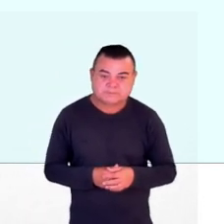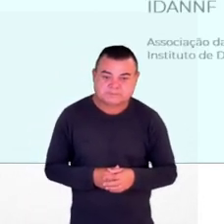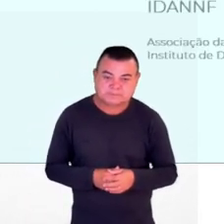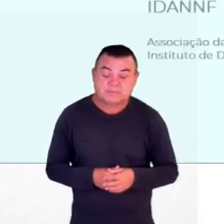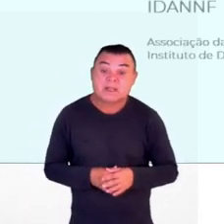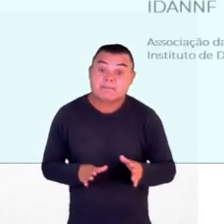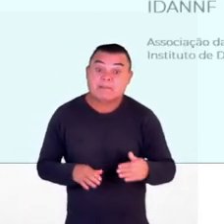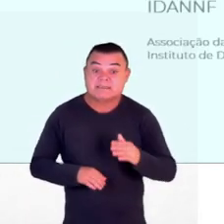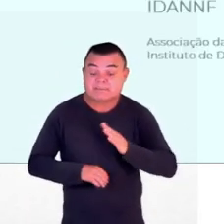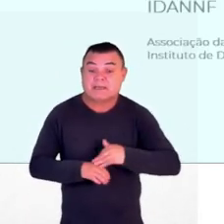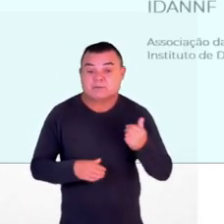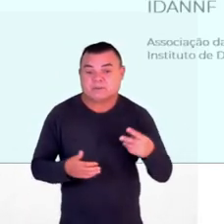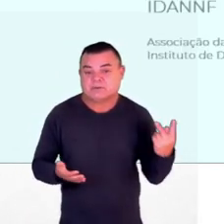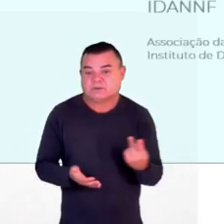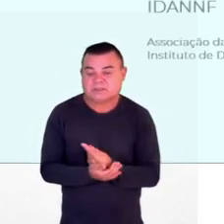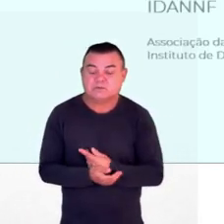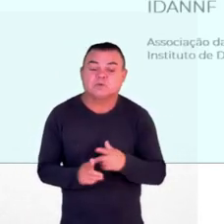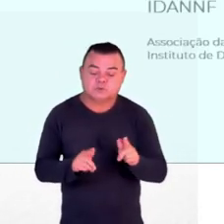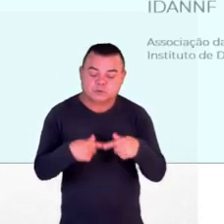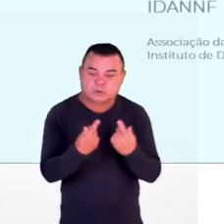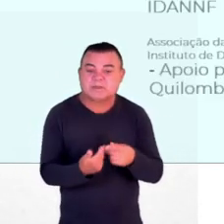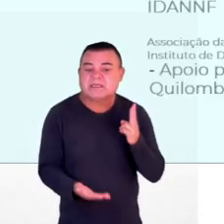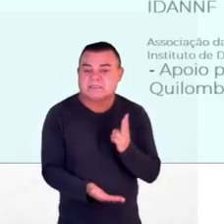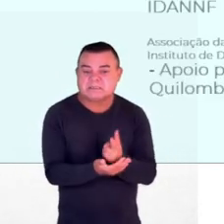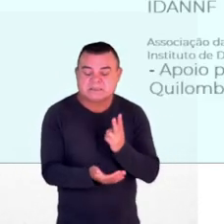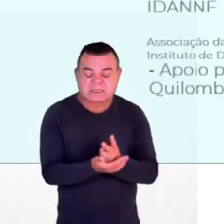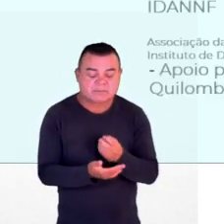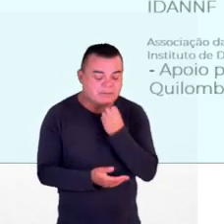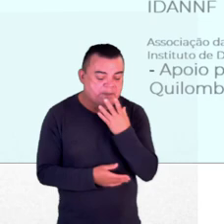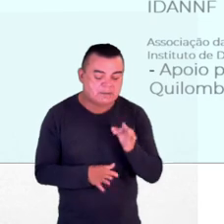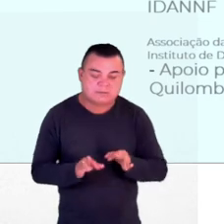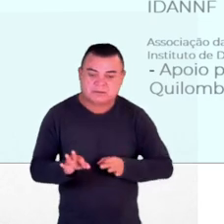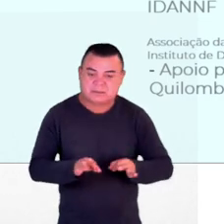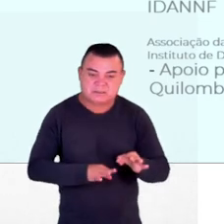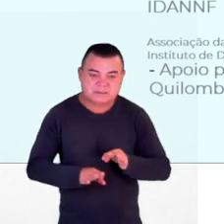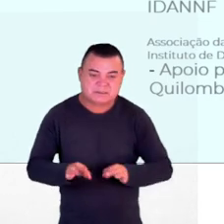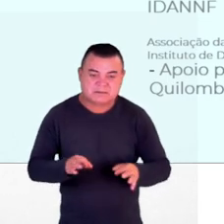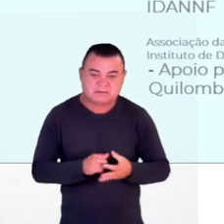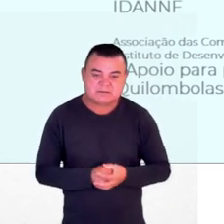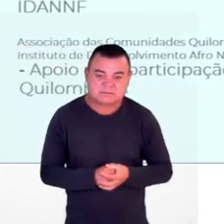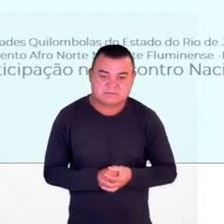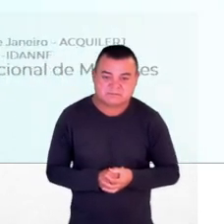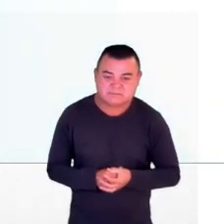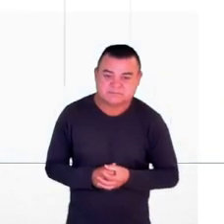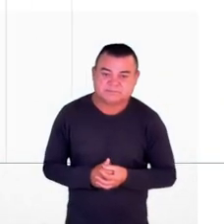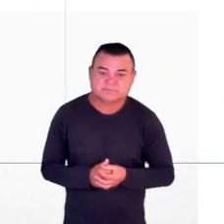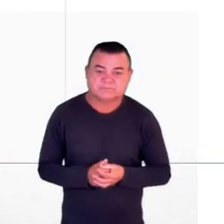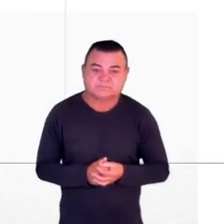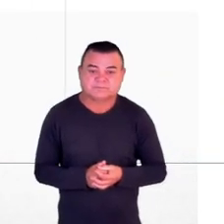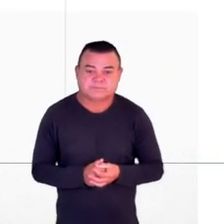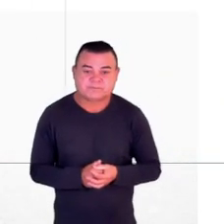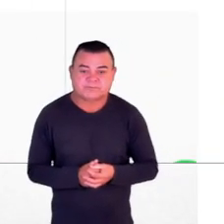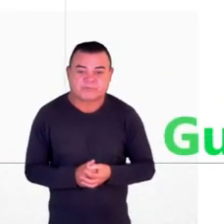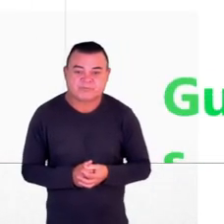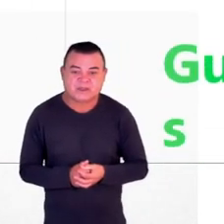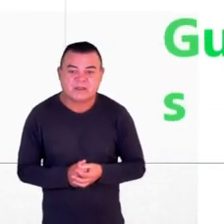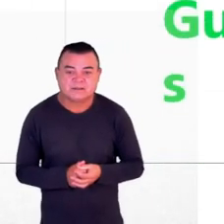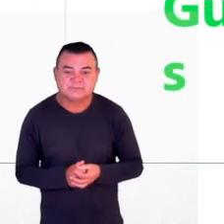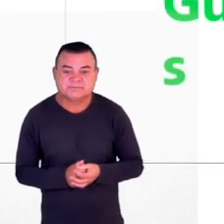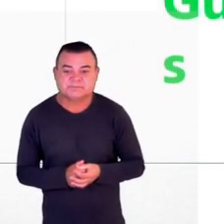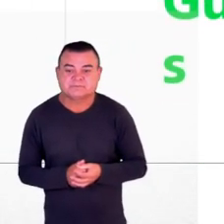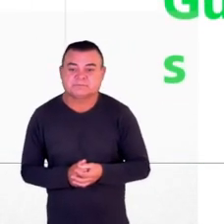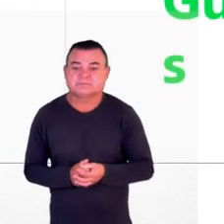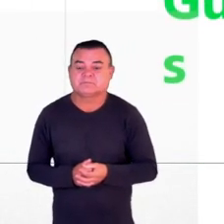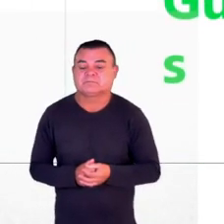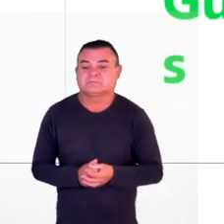são muito eh organizados né coletivamente estô com pouquinho aqui de dificuldade de passar